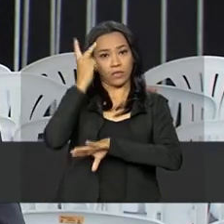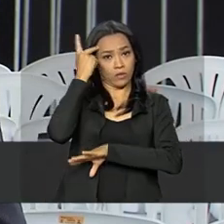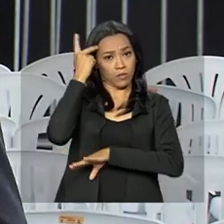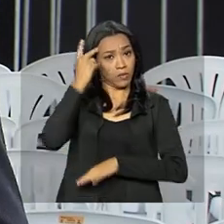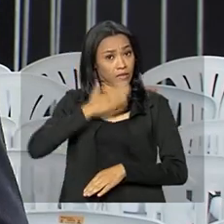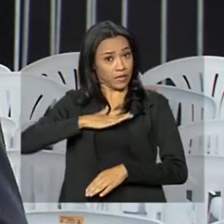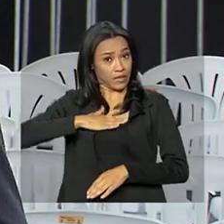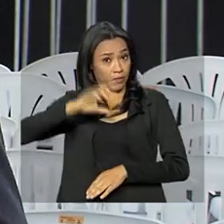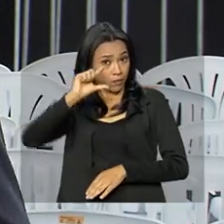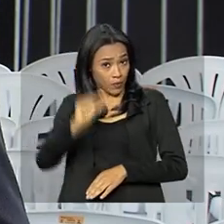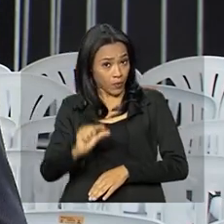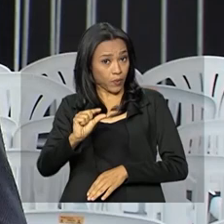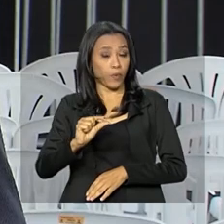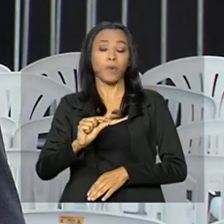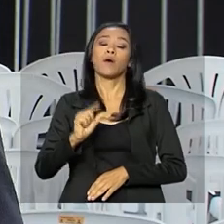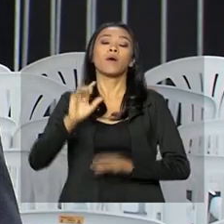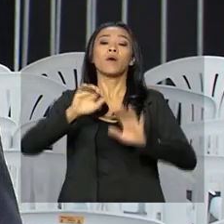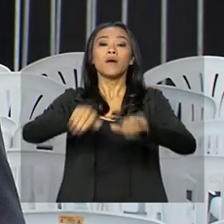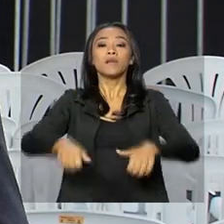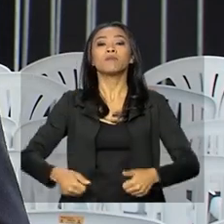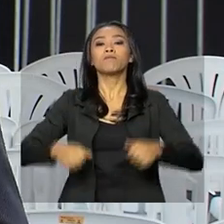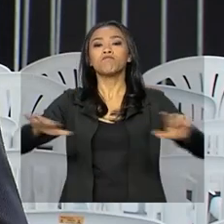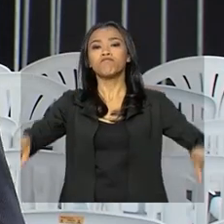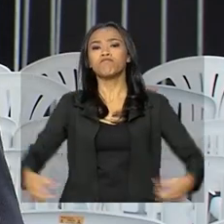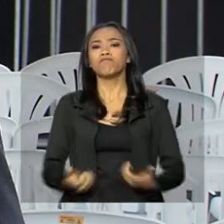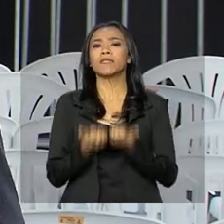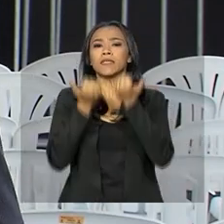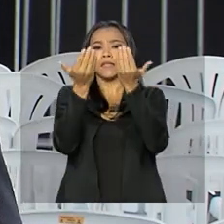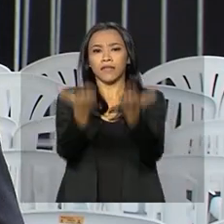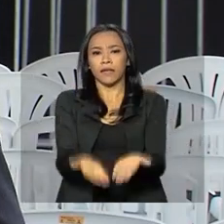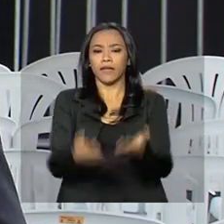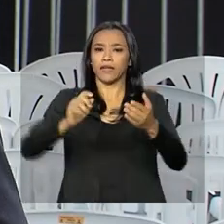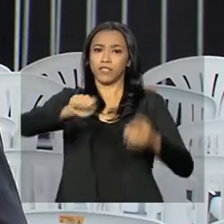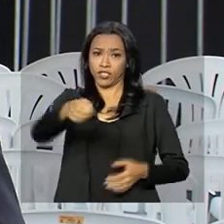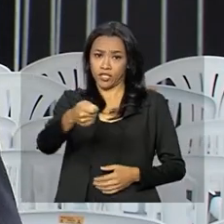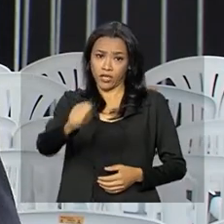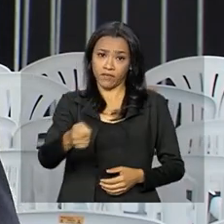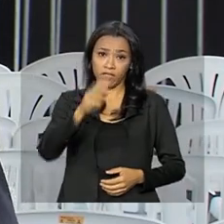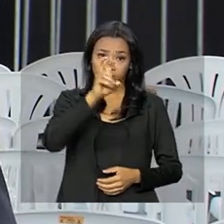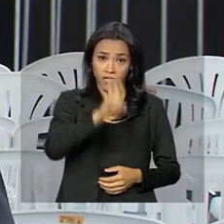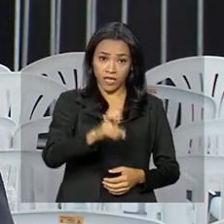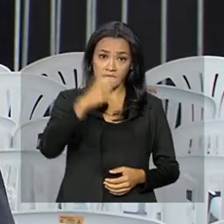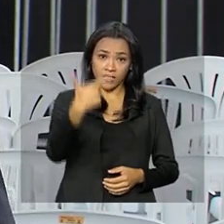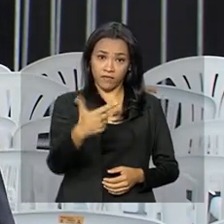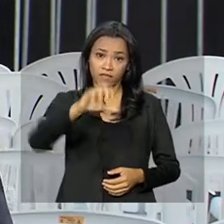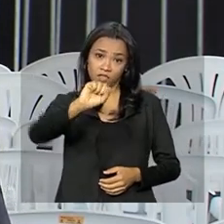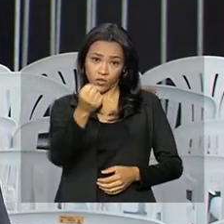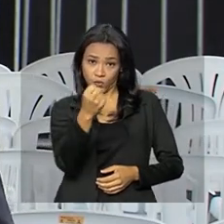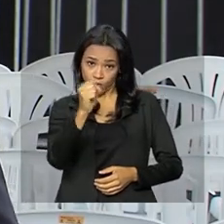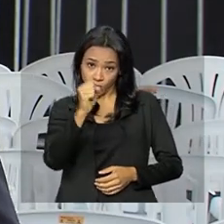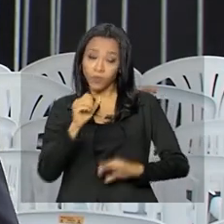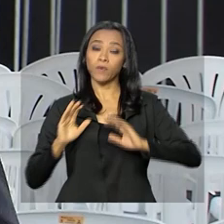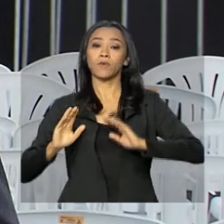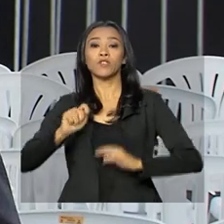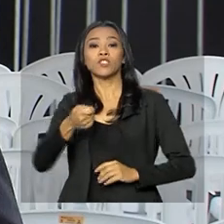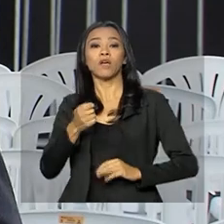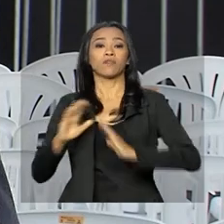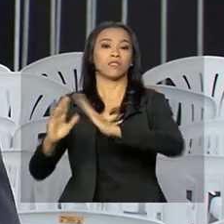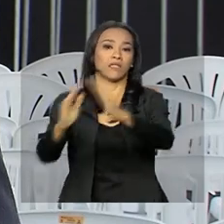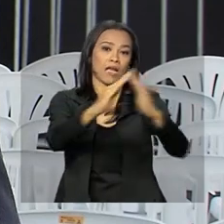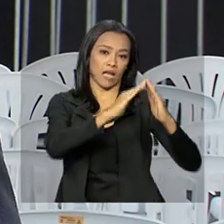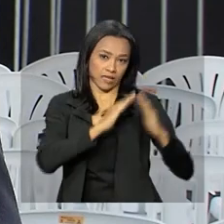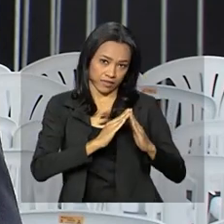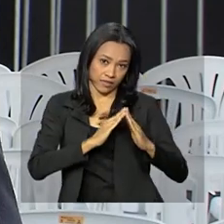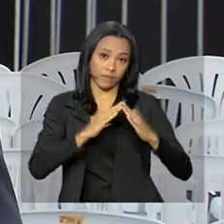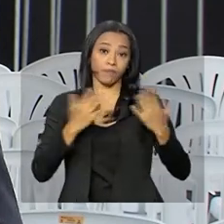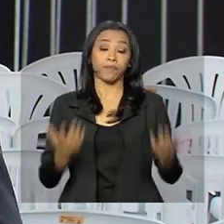mais acontece a cerimônia de entregas das chaves de 528 unidades do programa Minha Casa Minha Vida. Cerca de